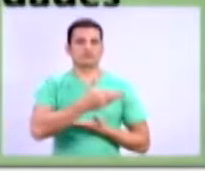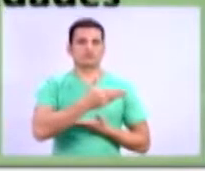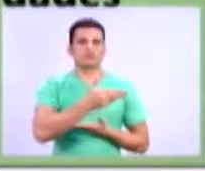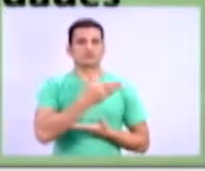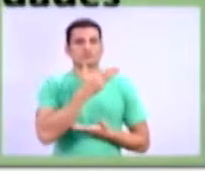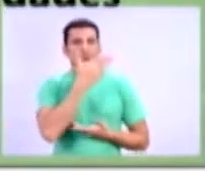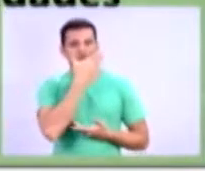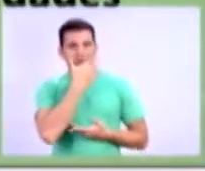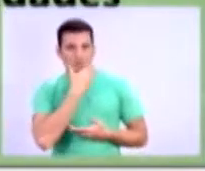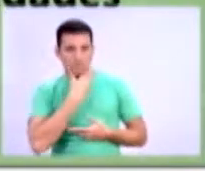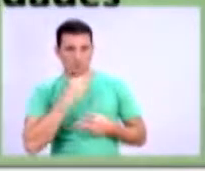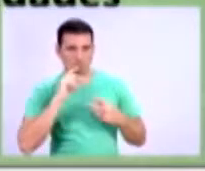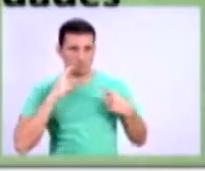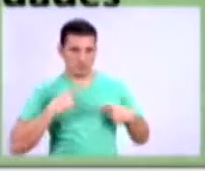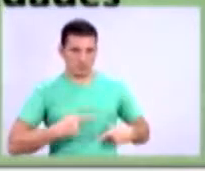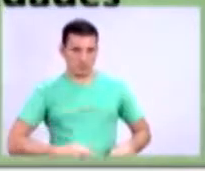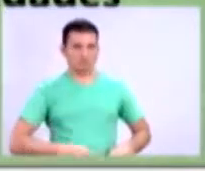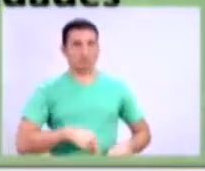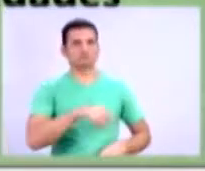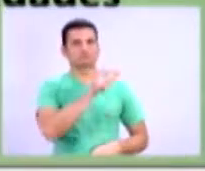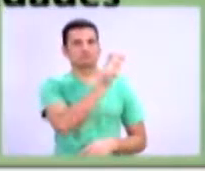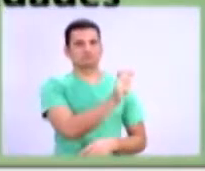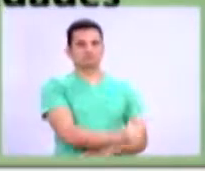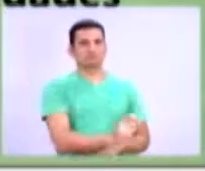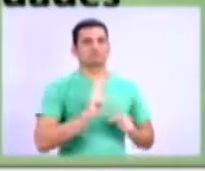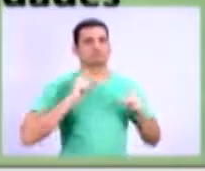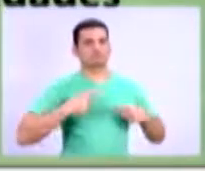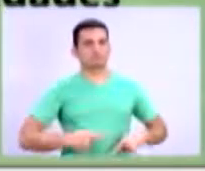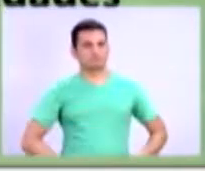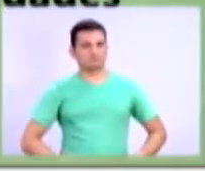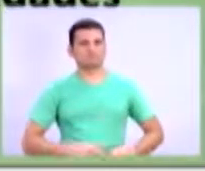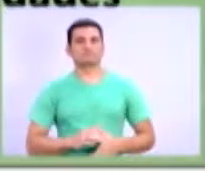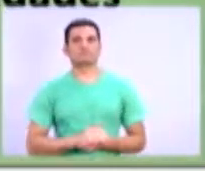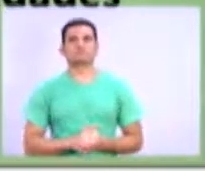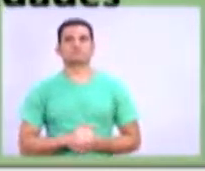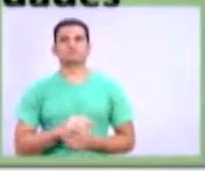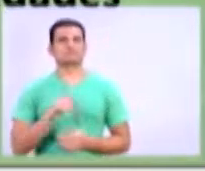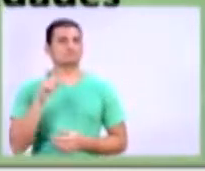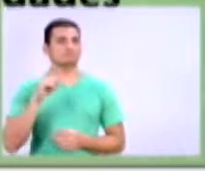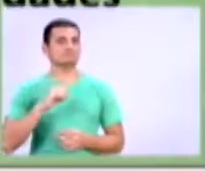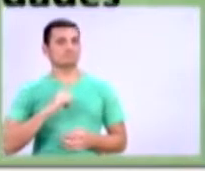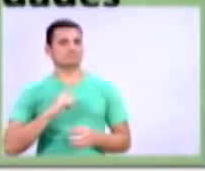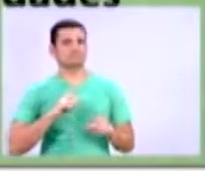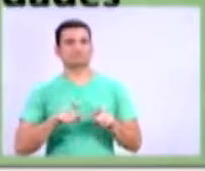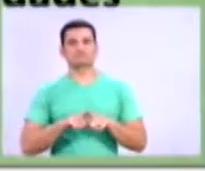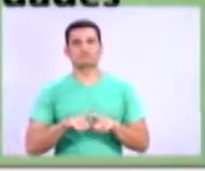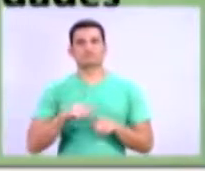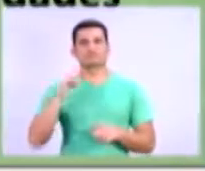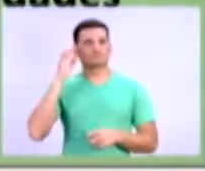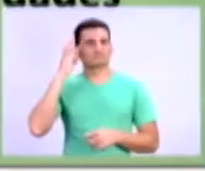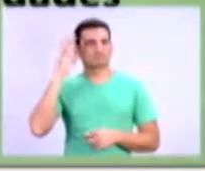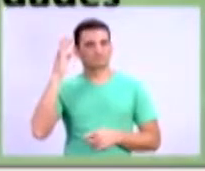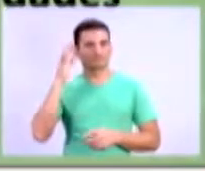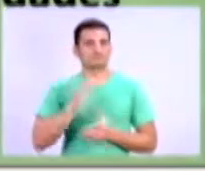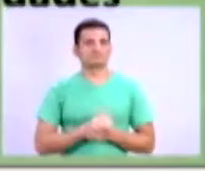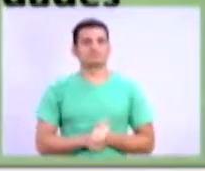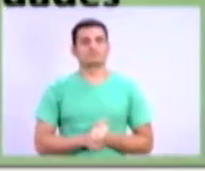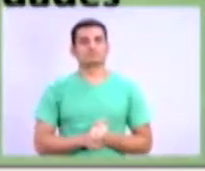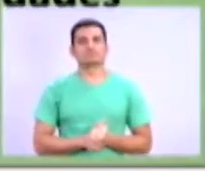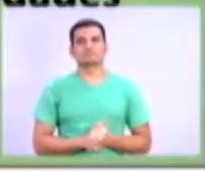homem com o homem, mas nós vamos trazer para cá uma reflexão sobre a relação do homem com